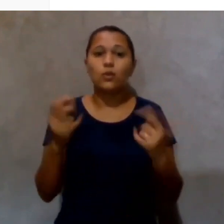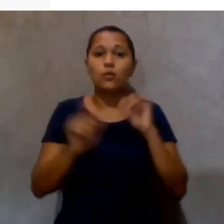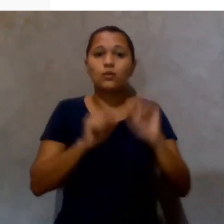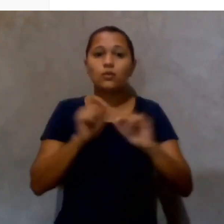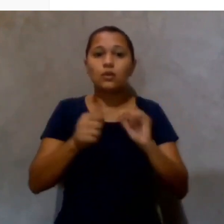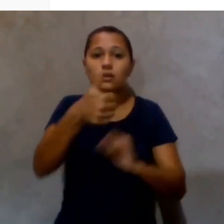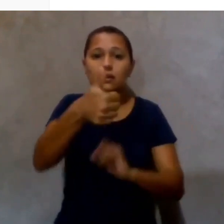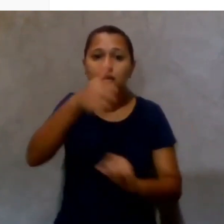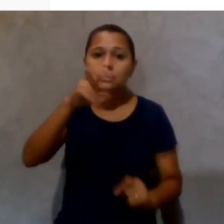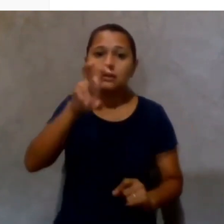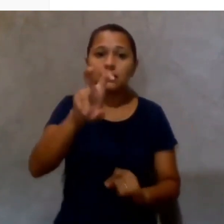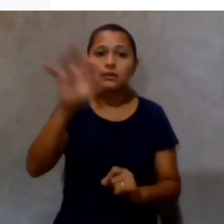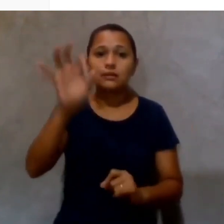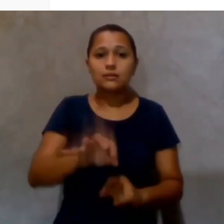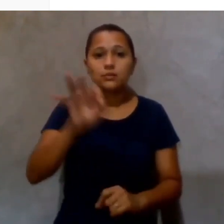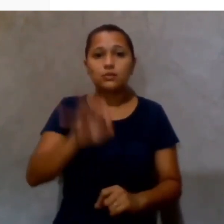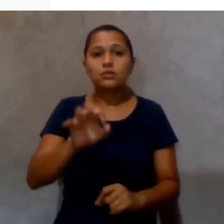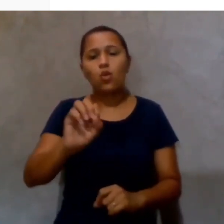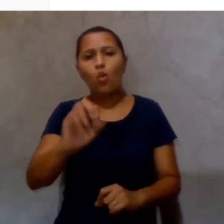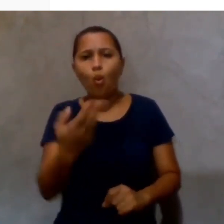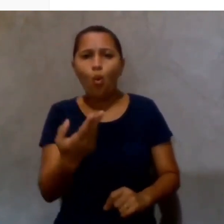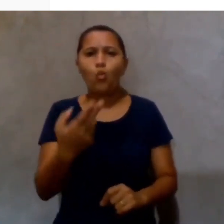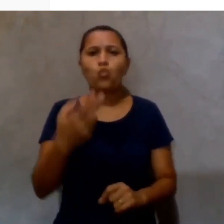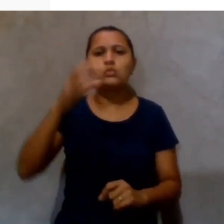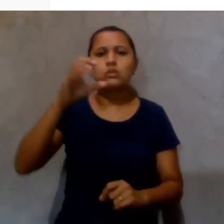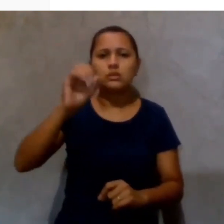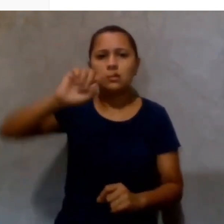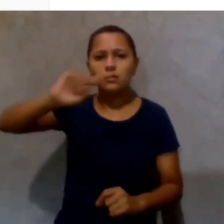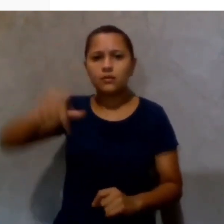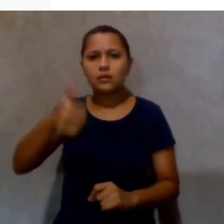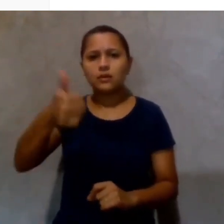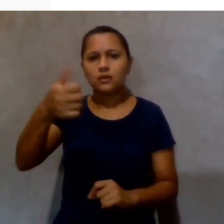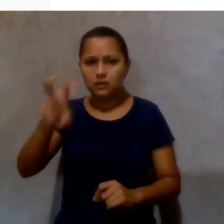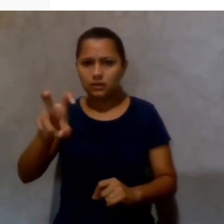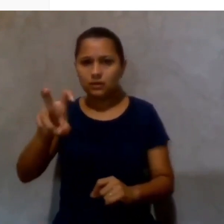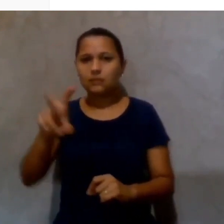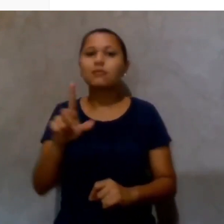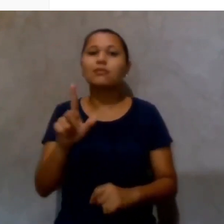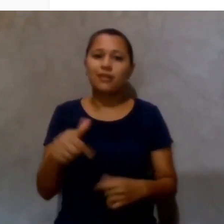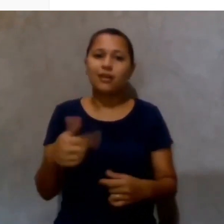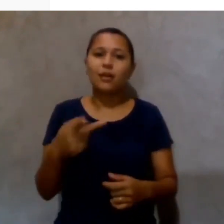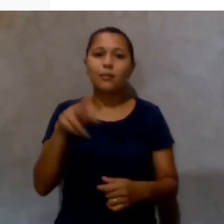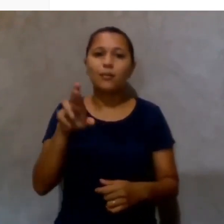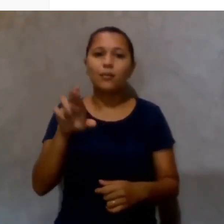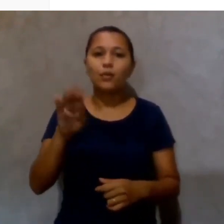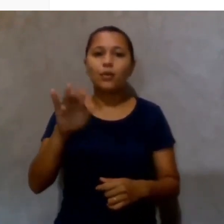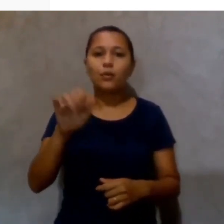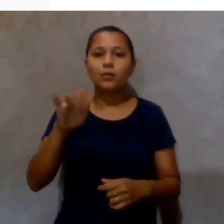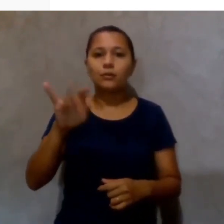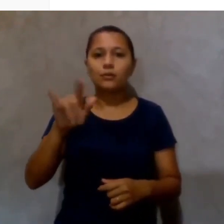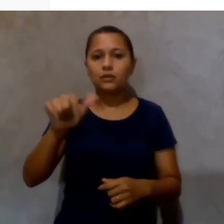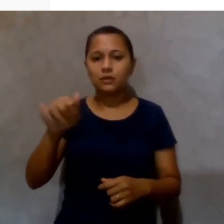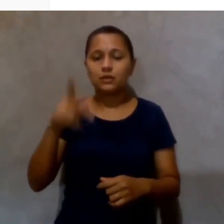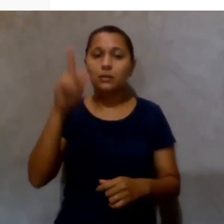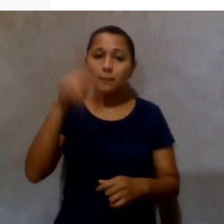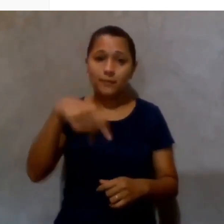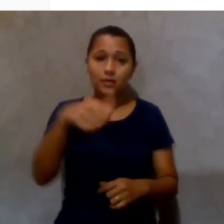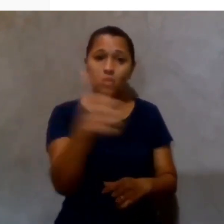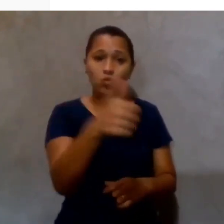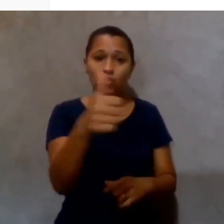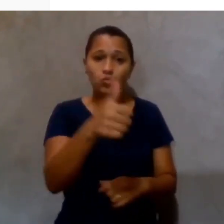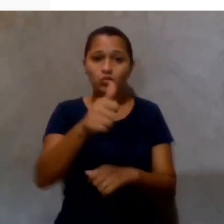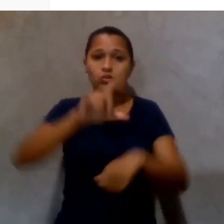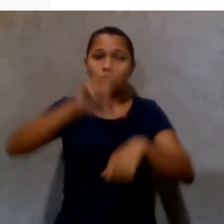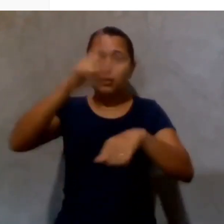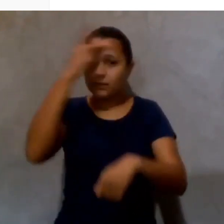a 15%, ou então 0,15. Então, essa é a probabilidade que eu chamei de P1, dele